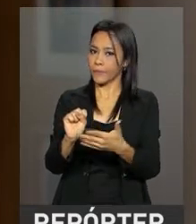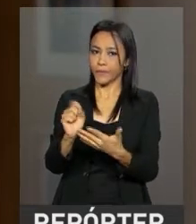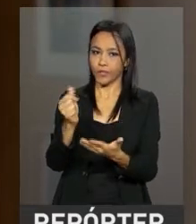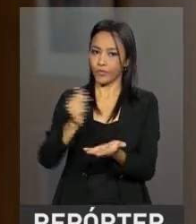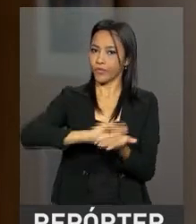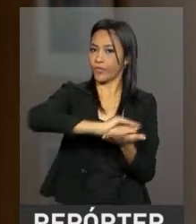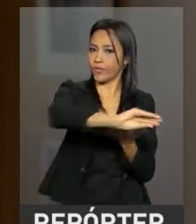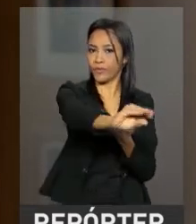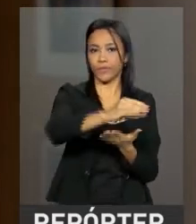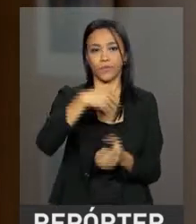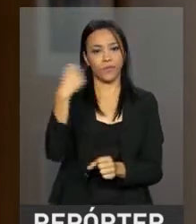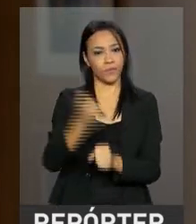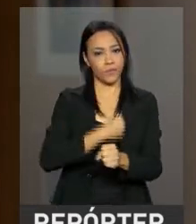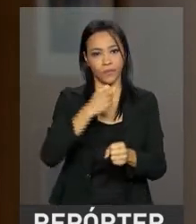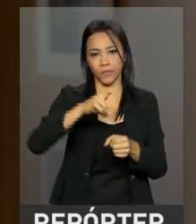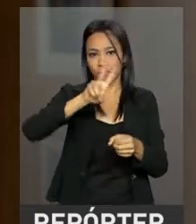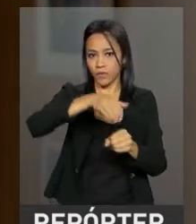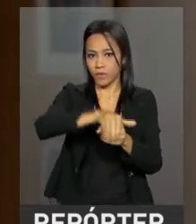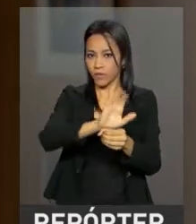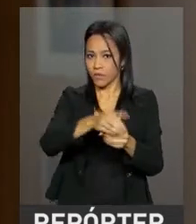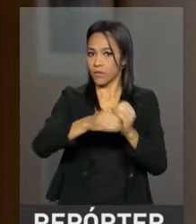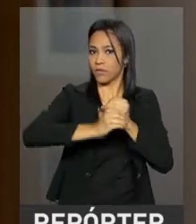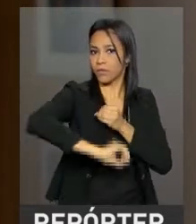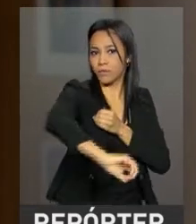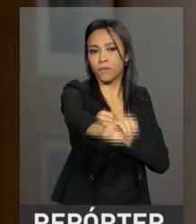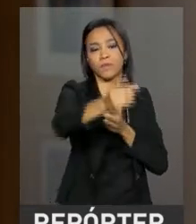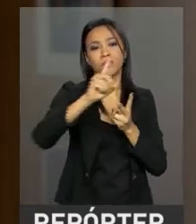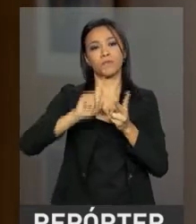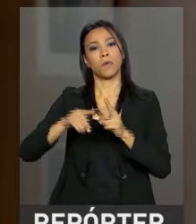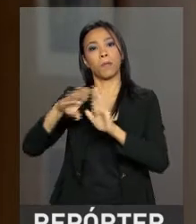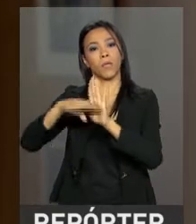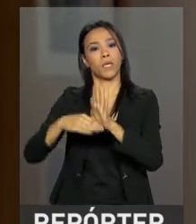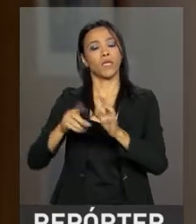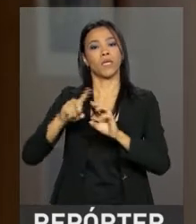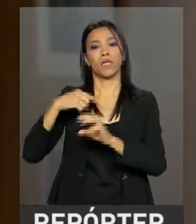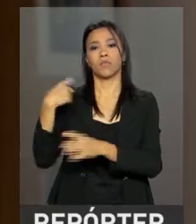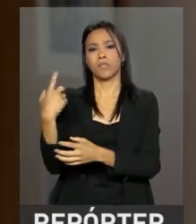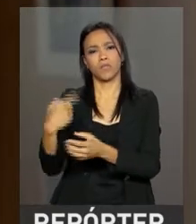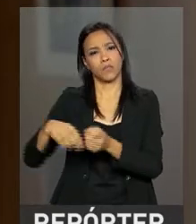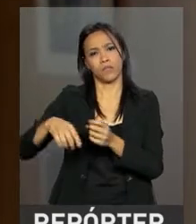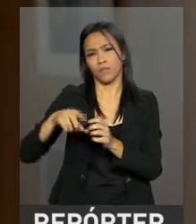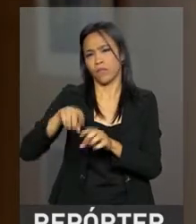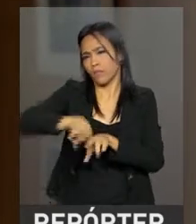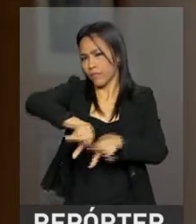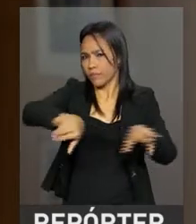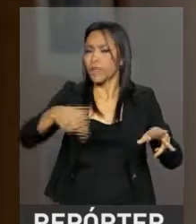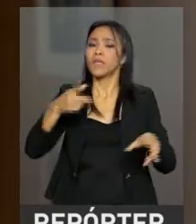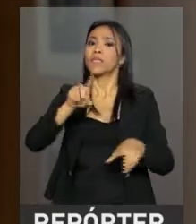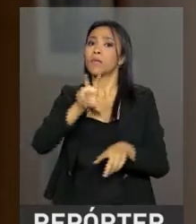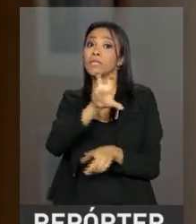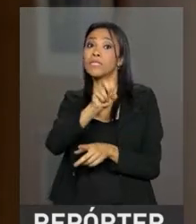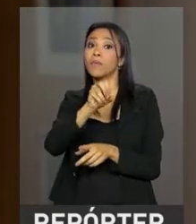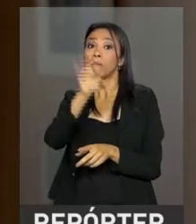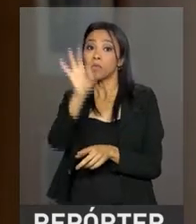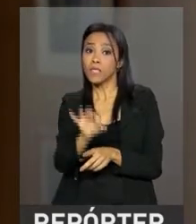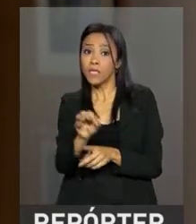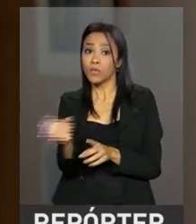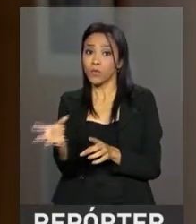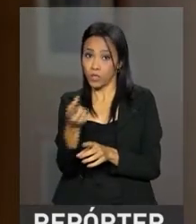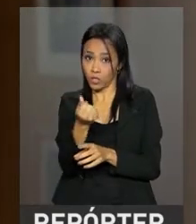habitação, saneamento, custeado os programas e tal. O que sobrar, nós vamos colocar 50% direto na conta de